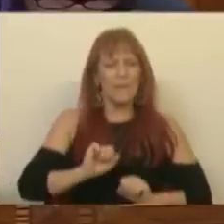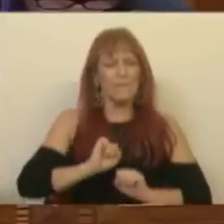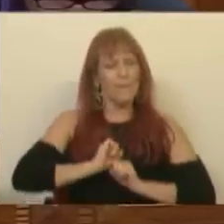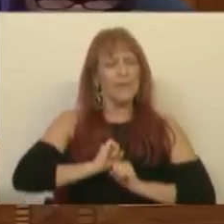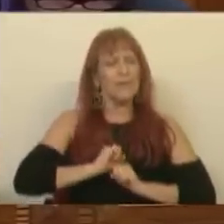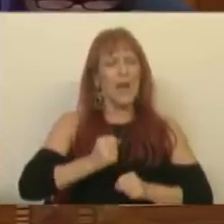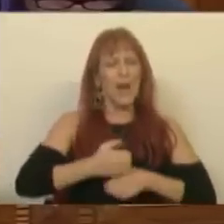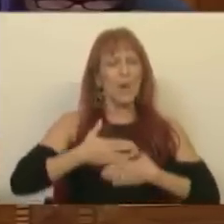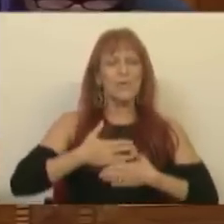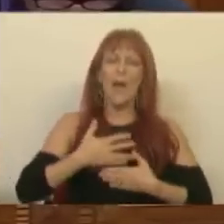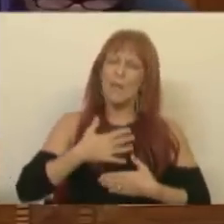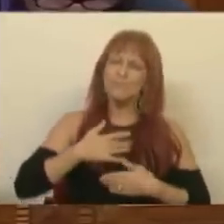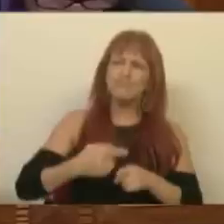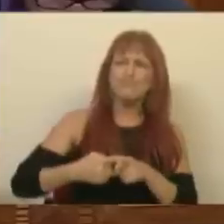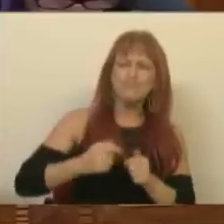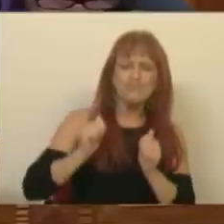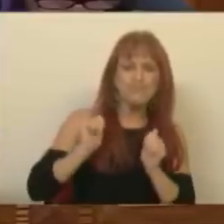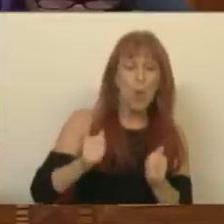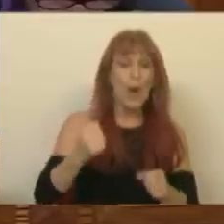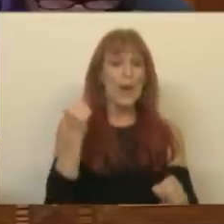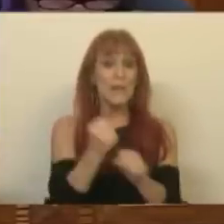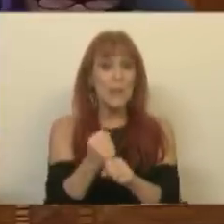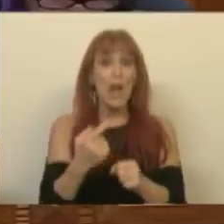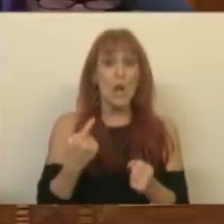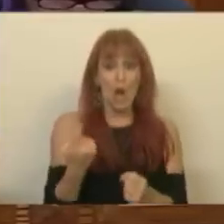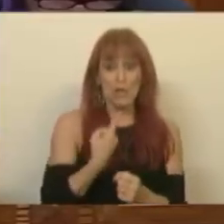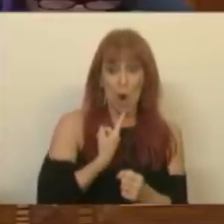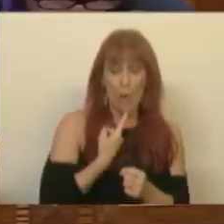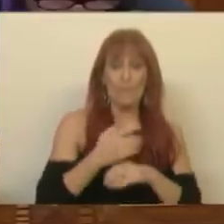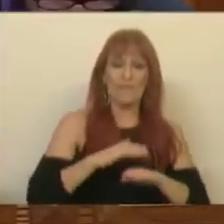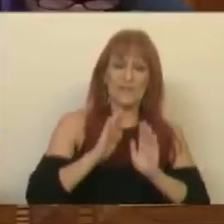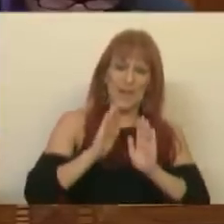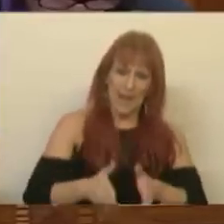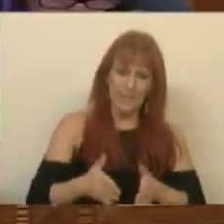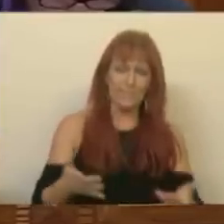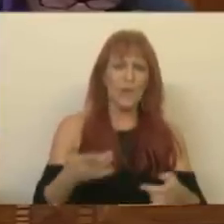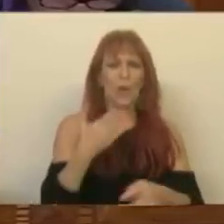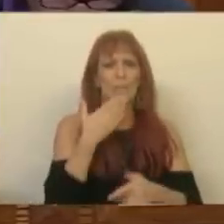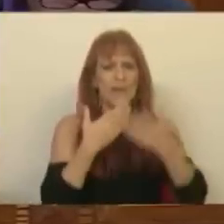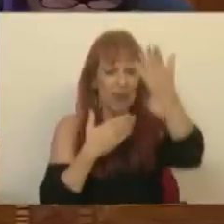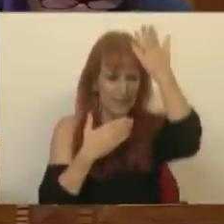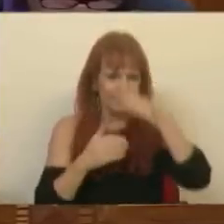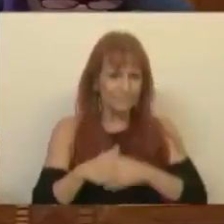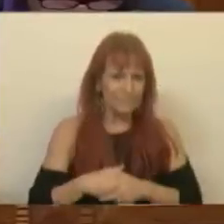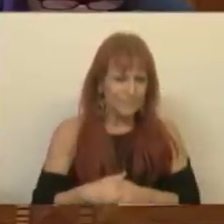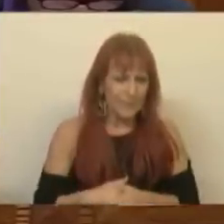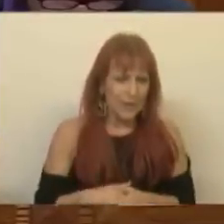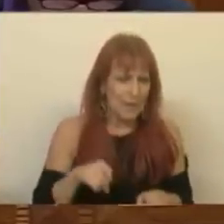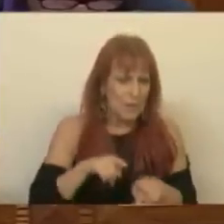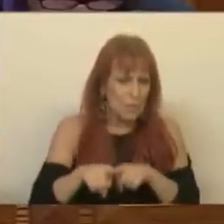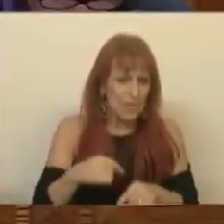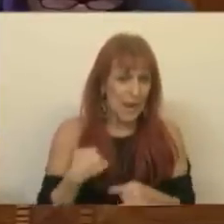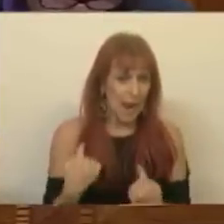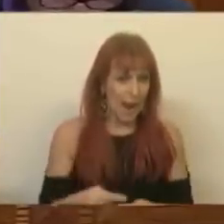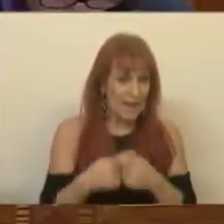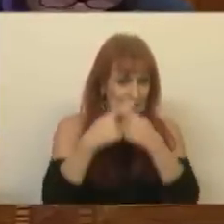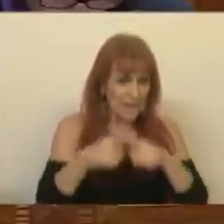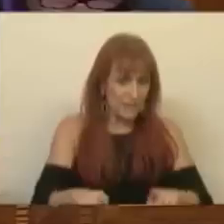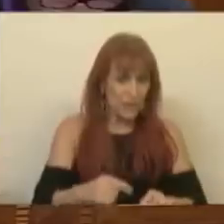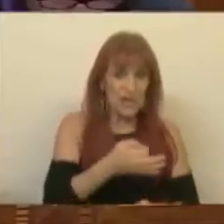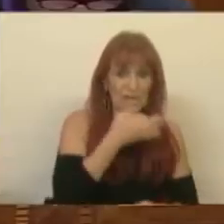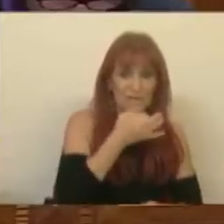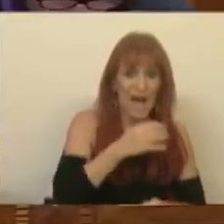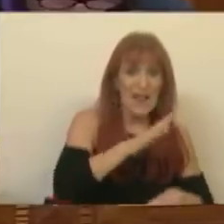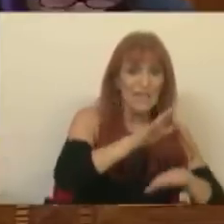e uma carreira Atrativa é esse trabalho que nós temos que fazer muito obrigada a uma enorme diferença entre